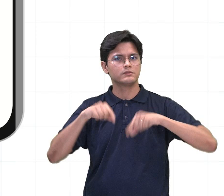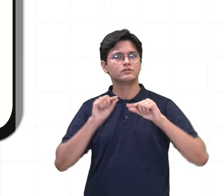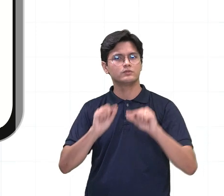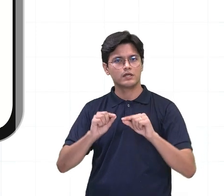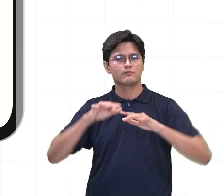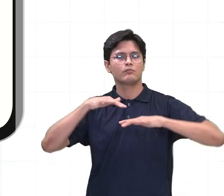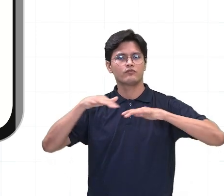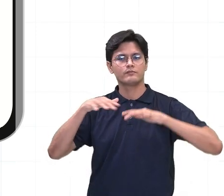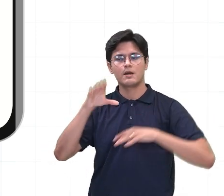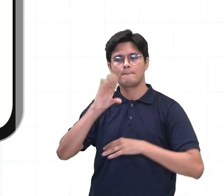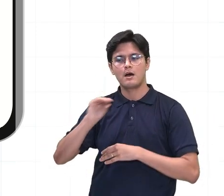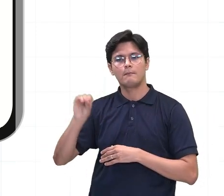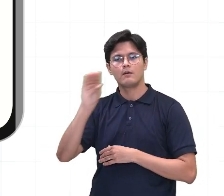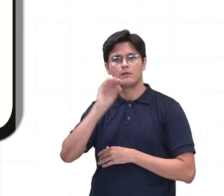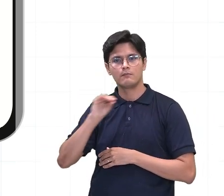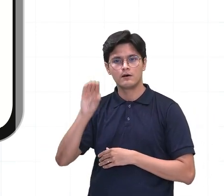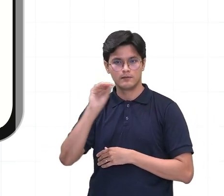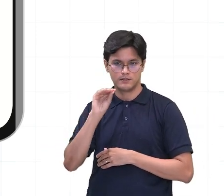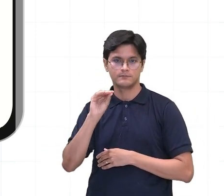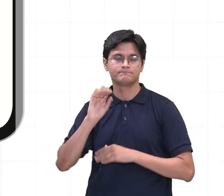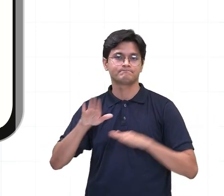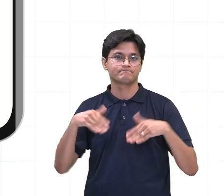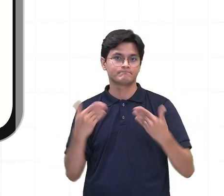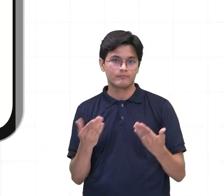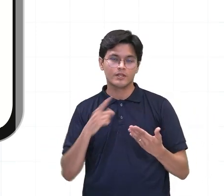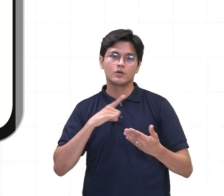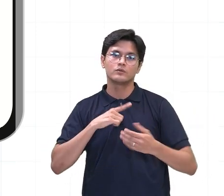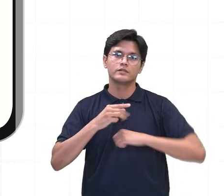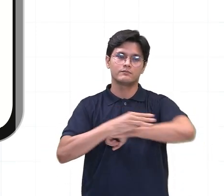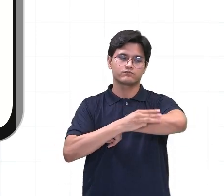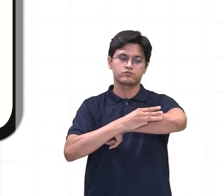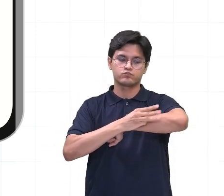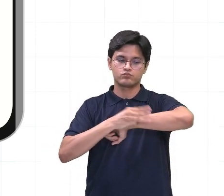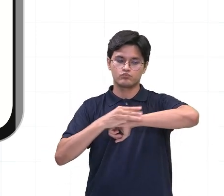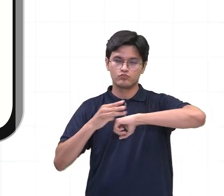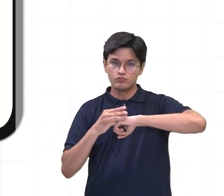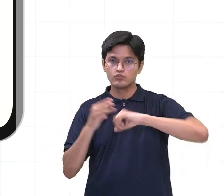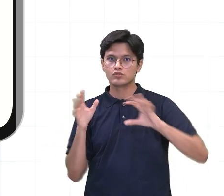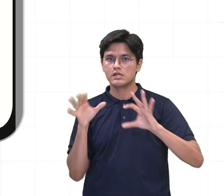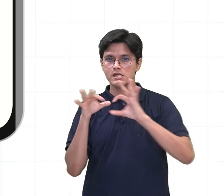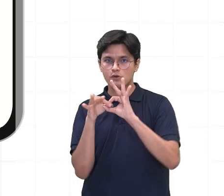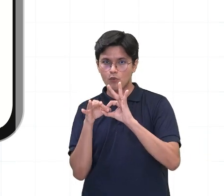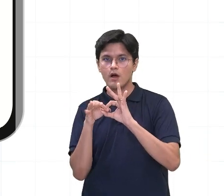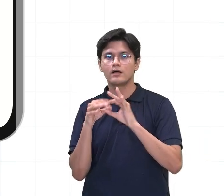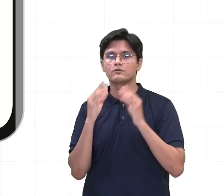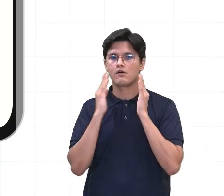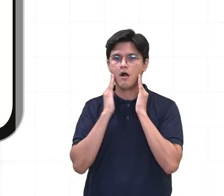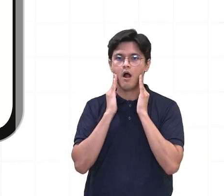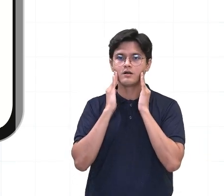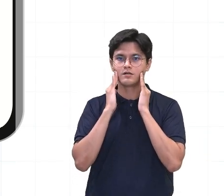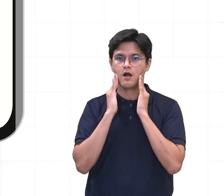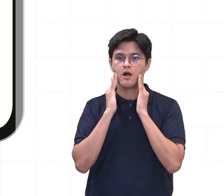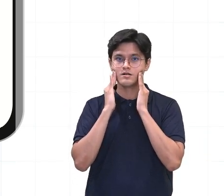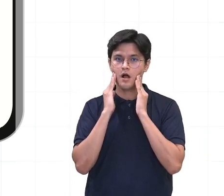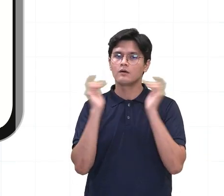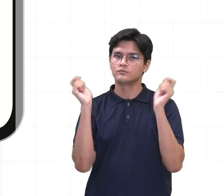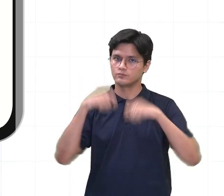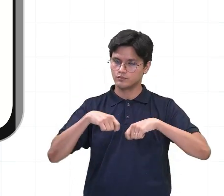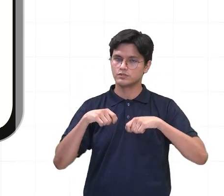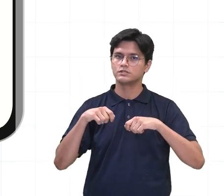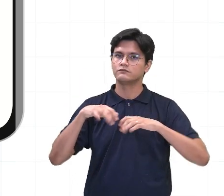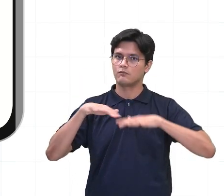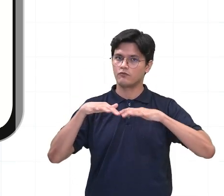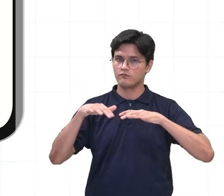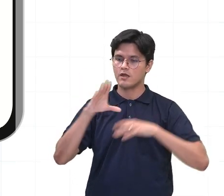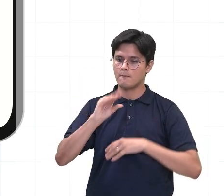movimento. Então, tem um músculo que está interligado aqui na minha mandíbula e quando eu falo, eu consigo realizar esses movimentos, tá